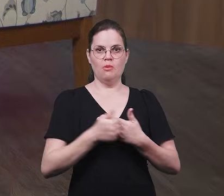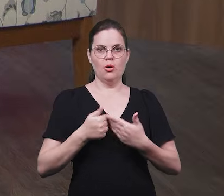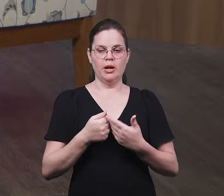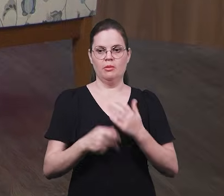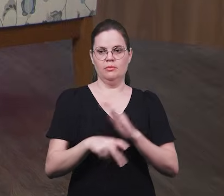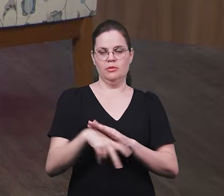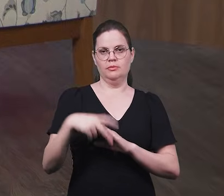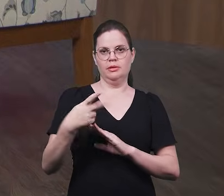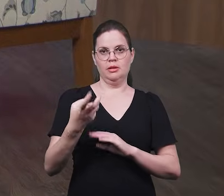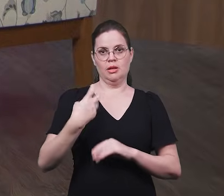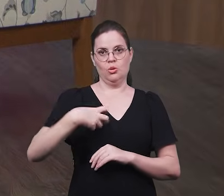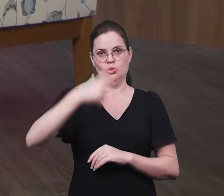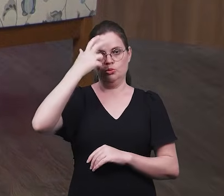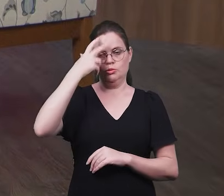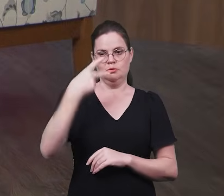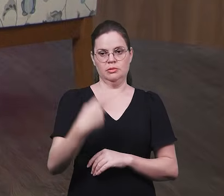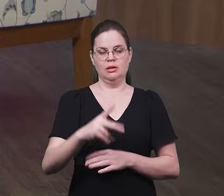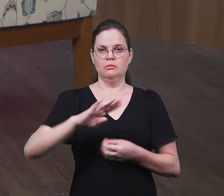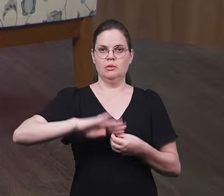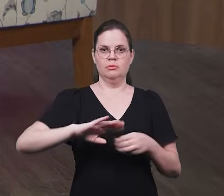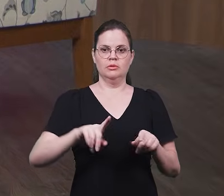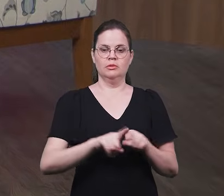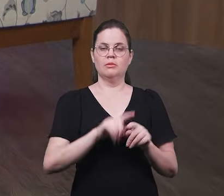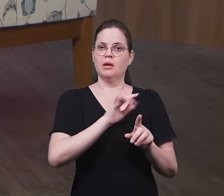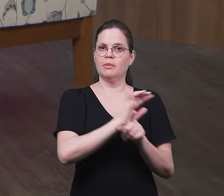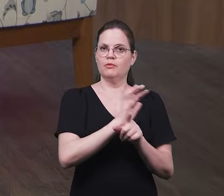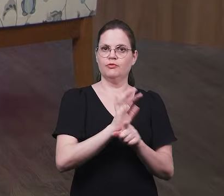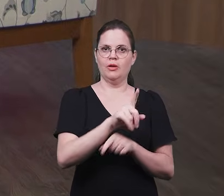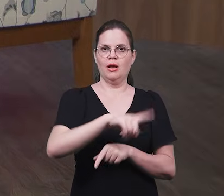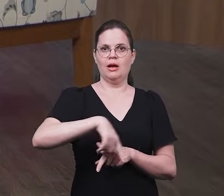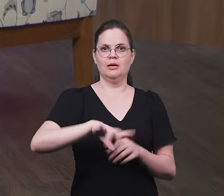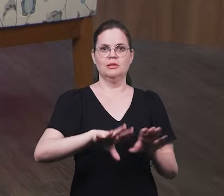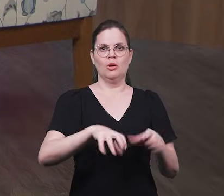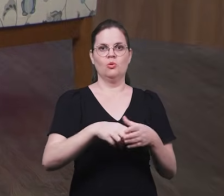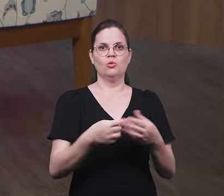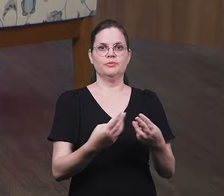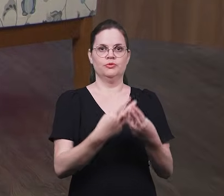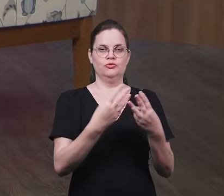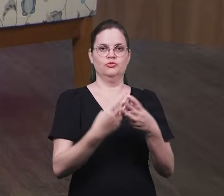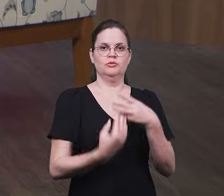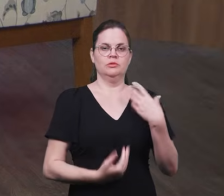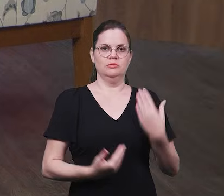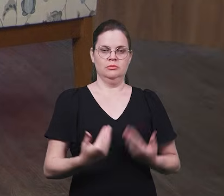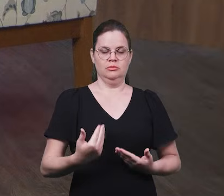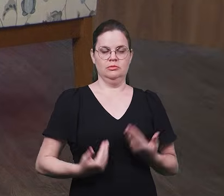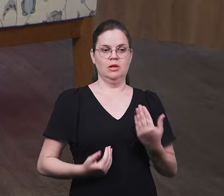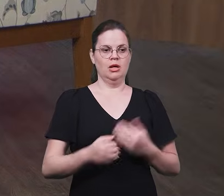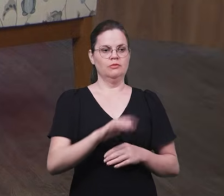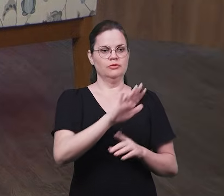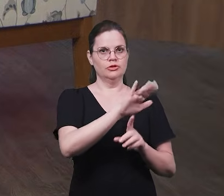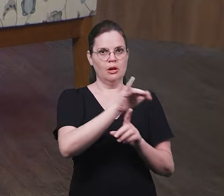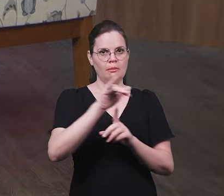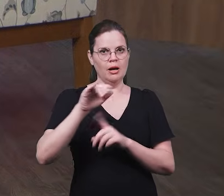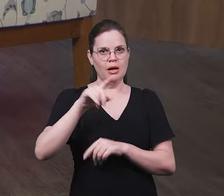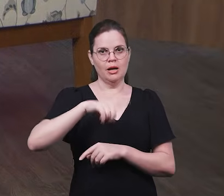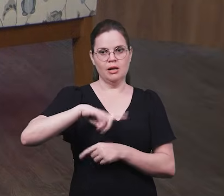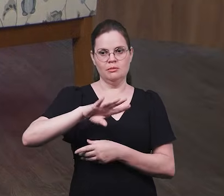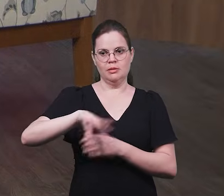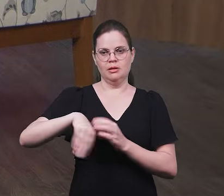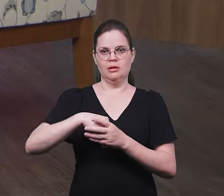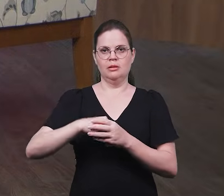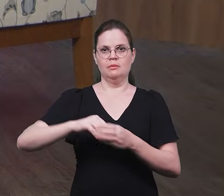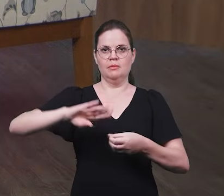um padrão moral e um padrão cultural. Então, tudo isso estava dentro de uma nova